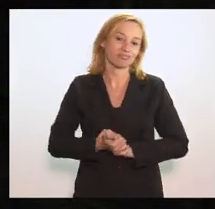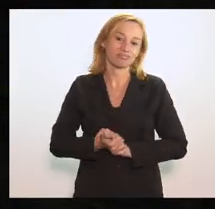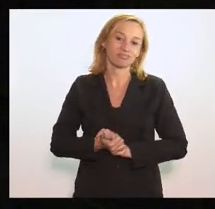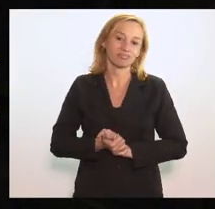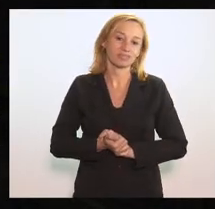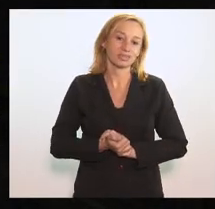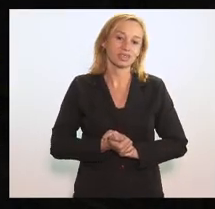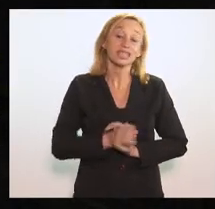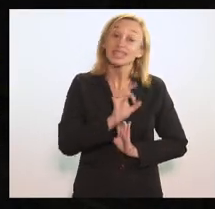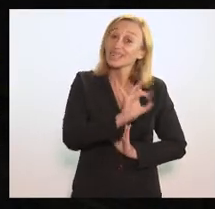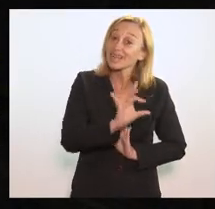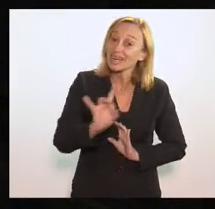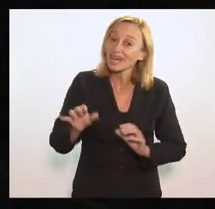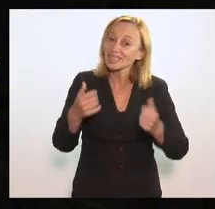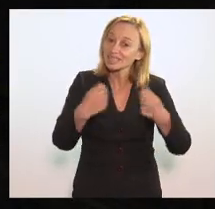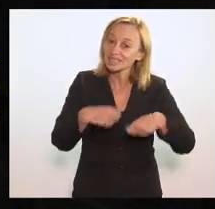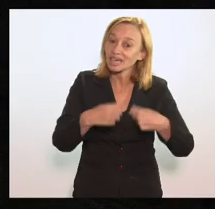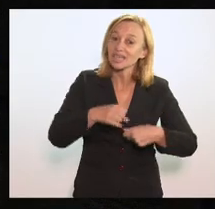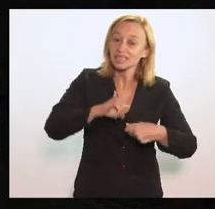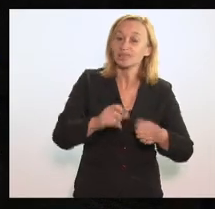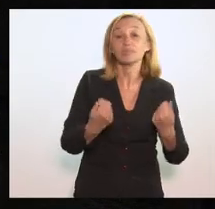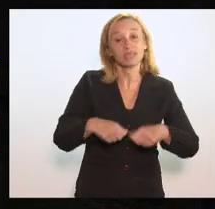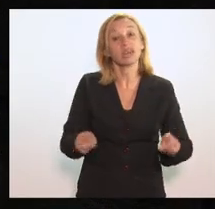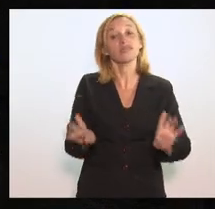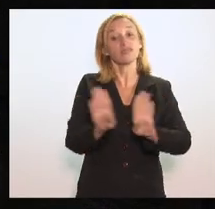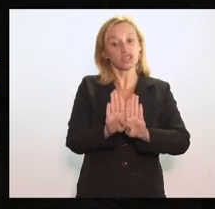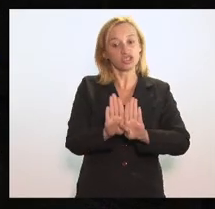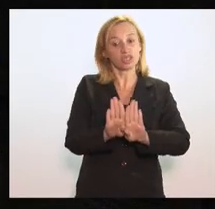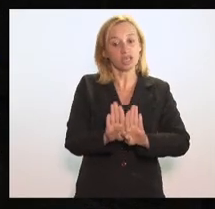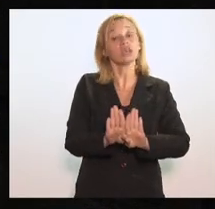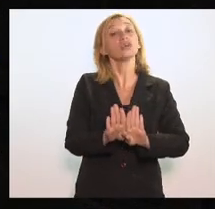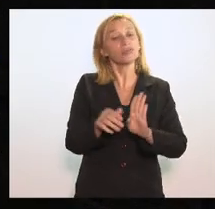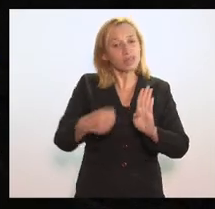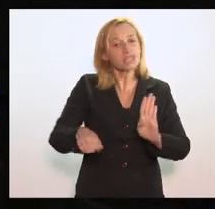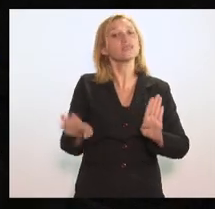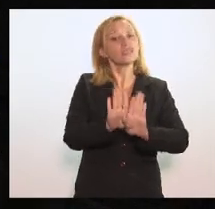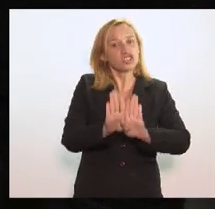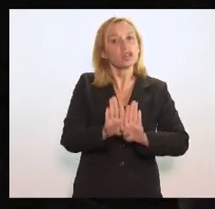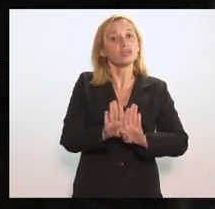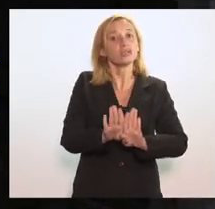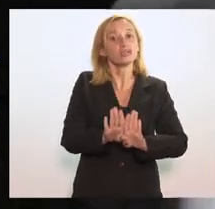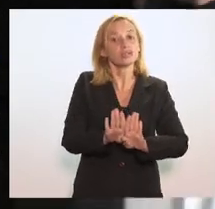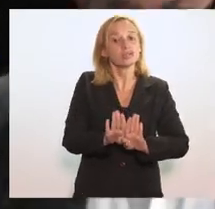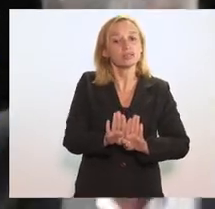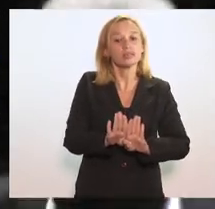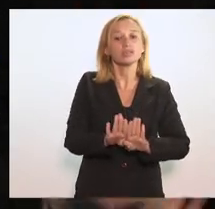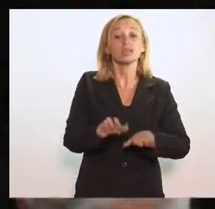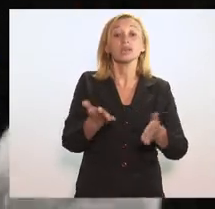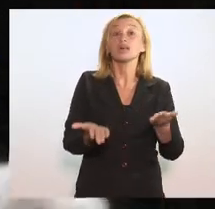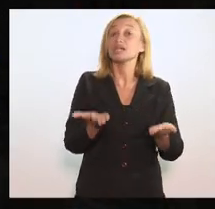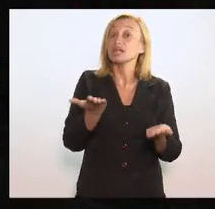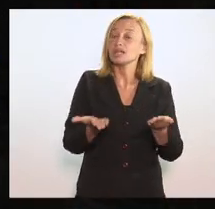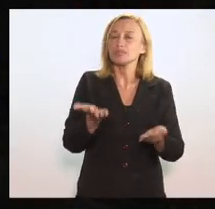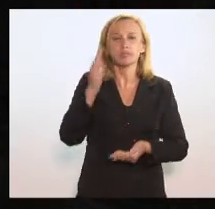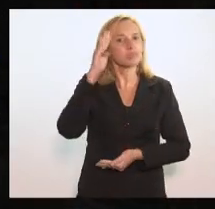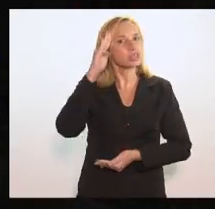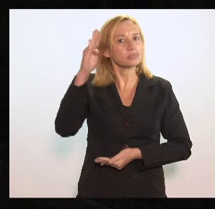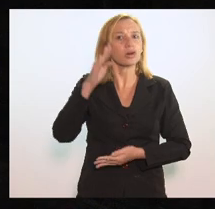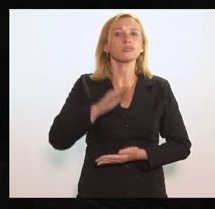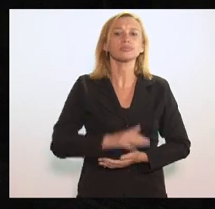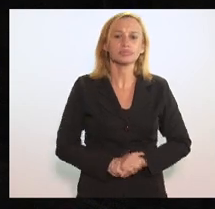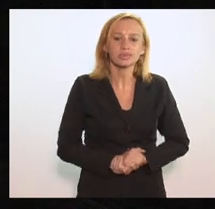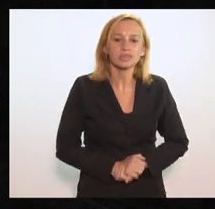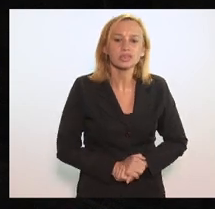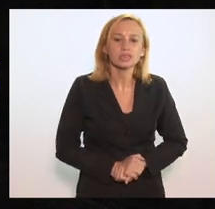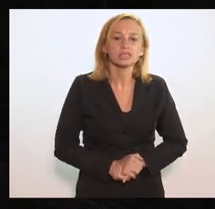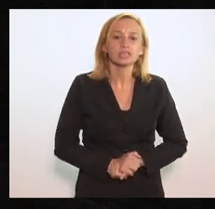caso de necessidade, se precisarem ser fechadas, terão que ser fechadas. Esse equilíbrio, ele é fundamental. Eu